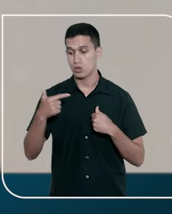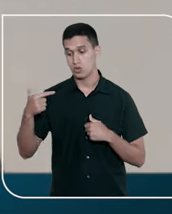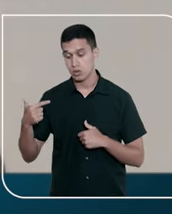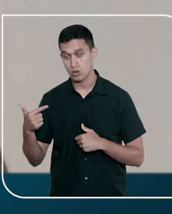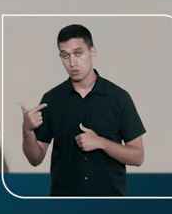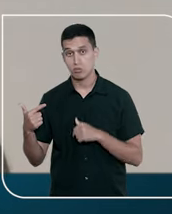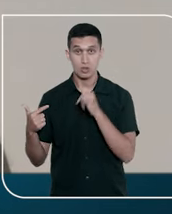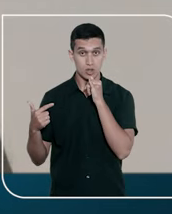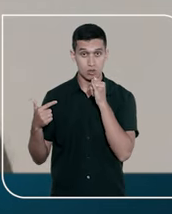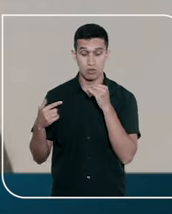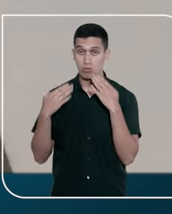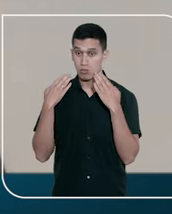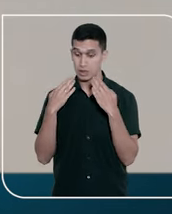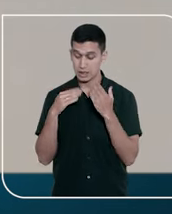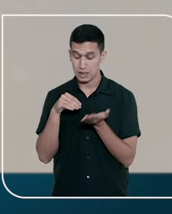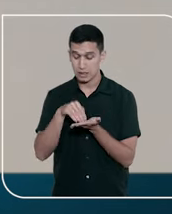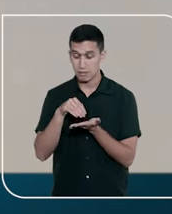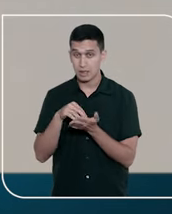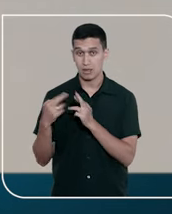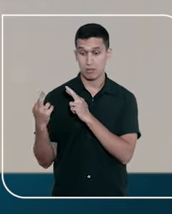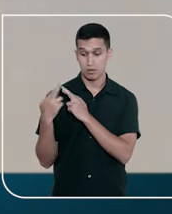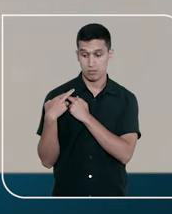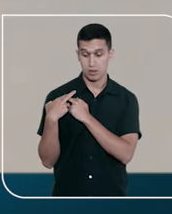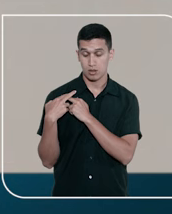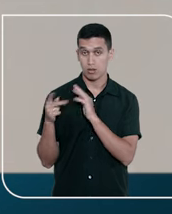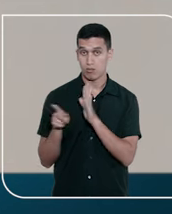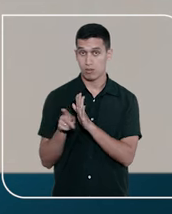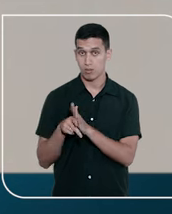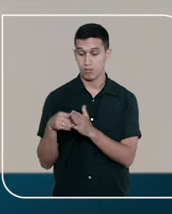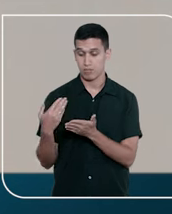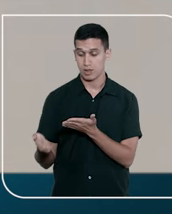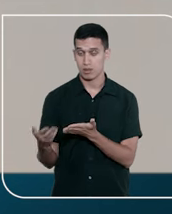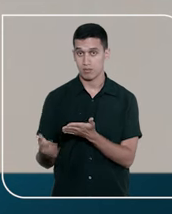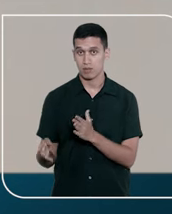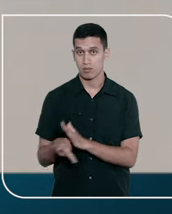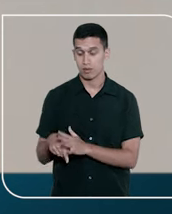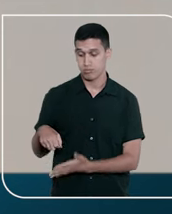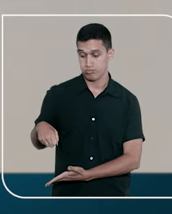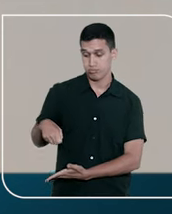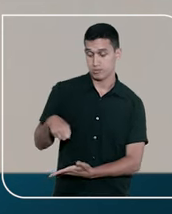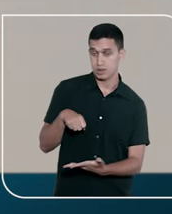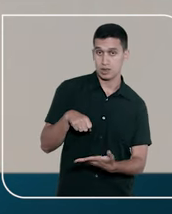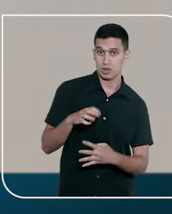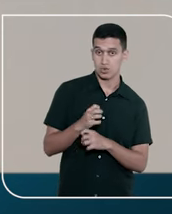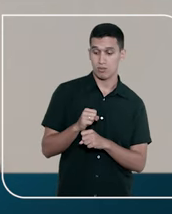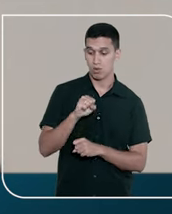exemplo, determina que o limite de responsabilidade por uma perda de bagagem é de